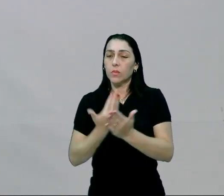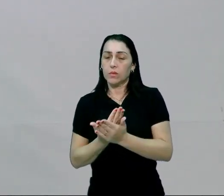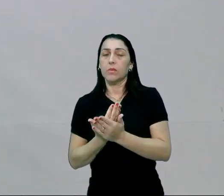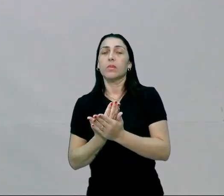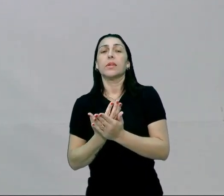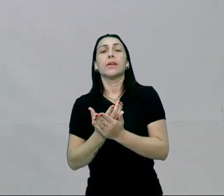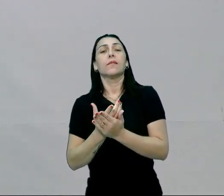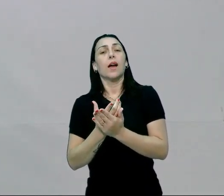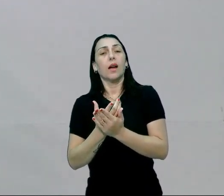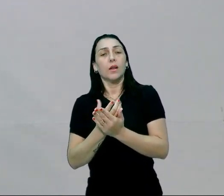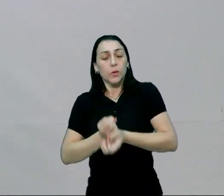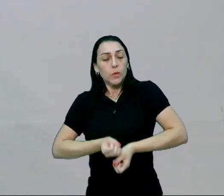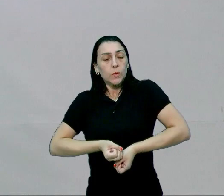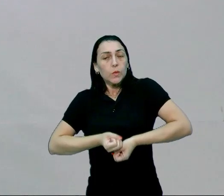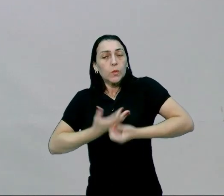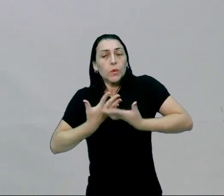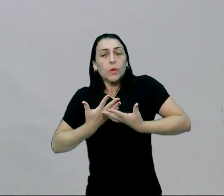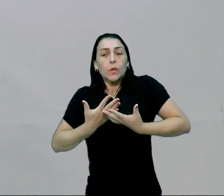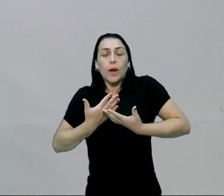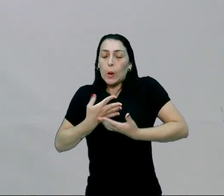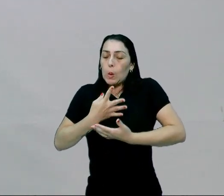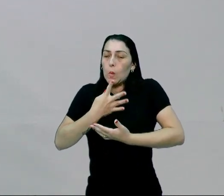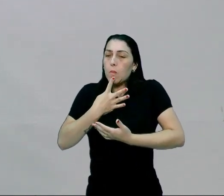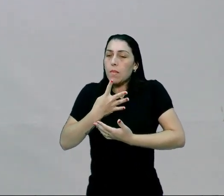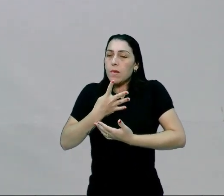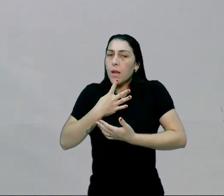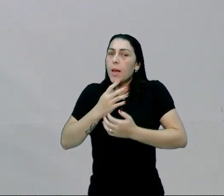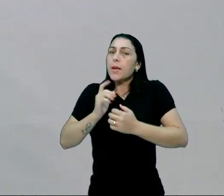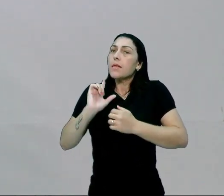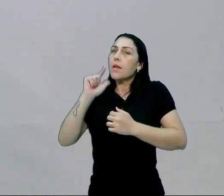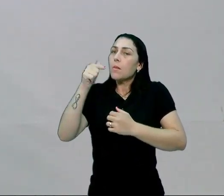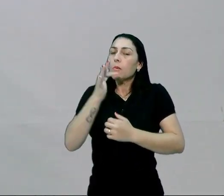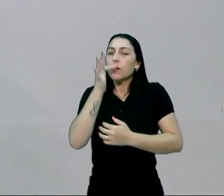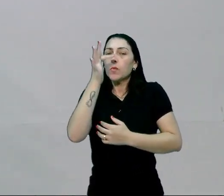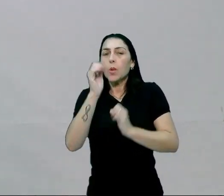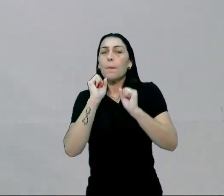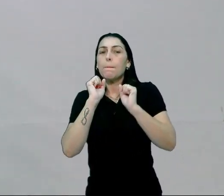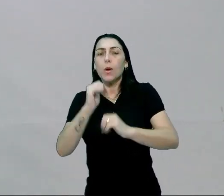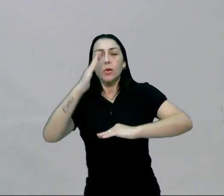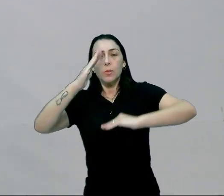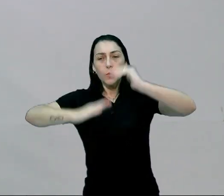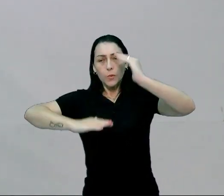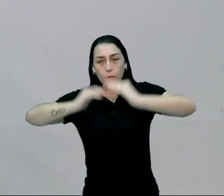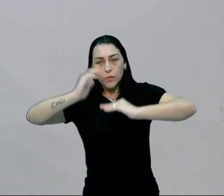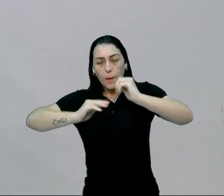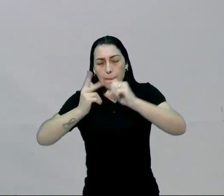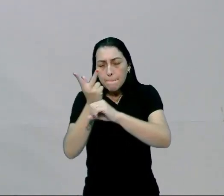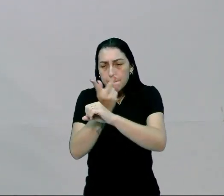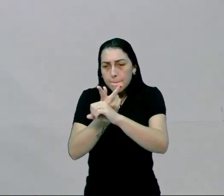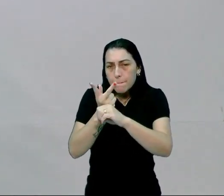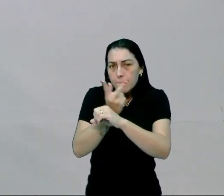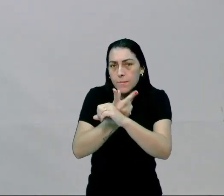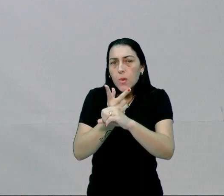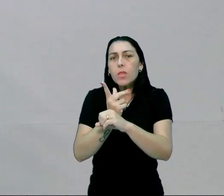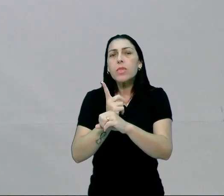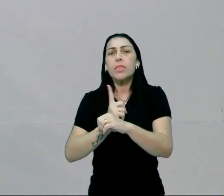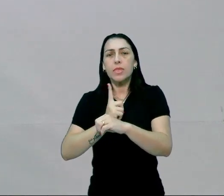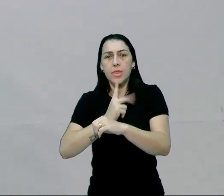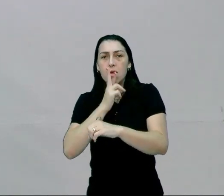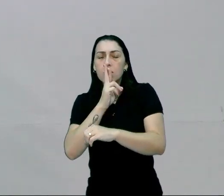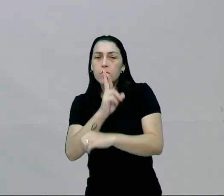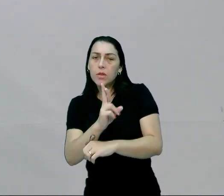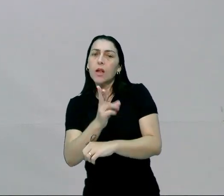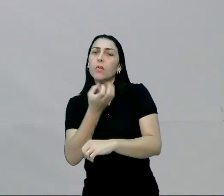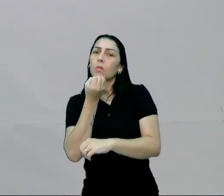ele vai aflorar, vai desenvolver, vai conhecer e, posteriormente, ele pode se profissionalizar e buscar obter rendimentos com